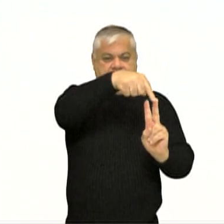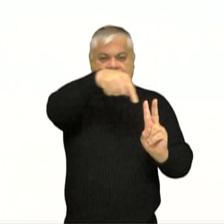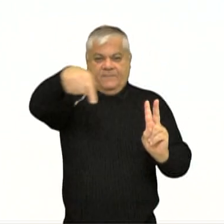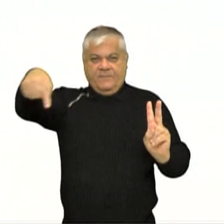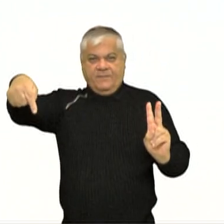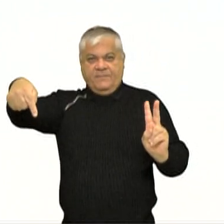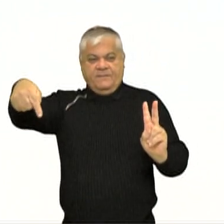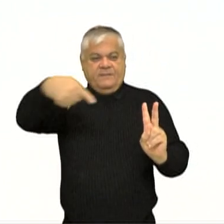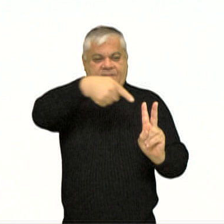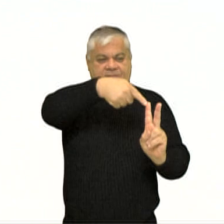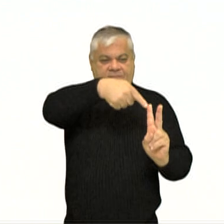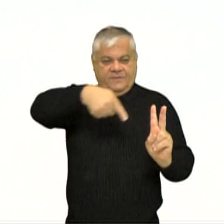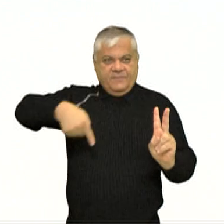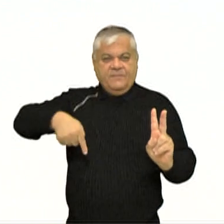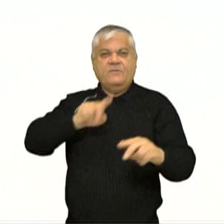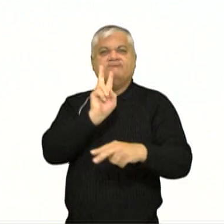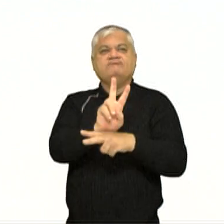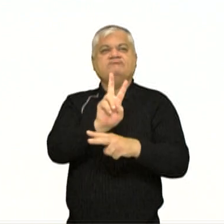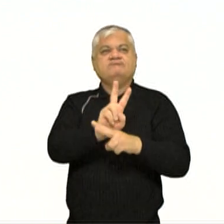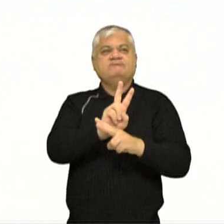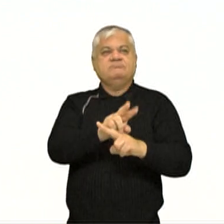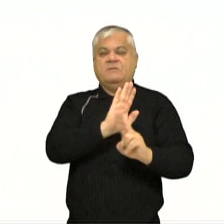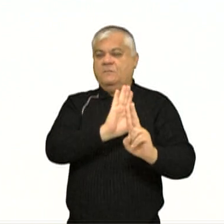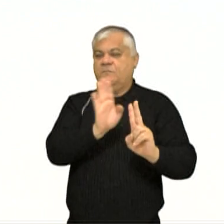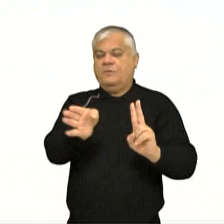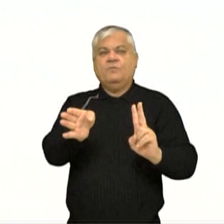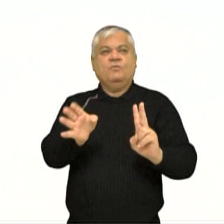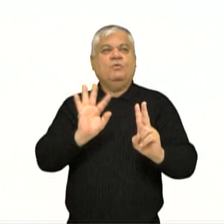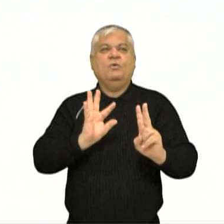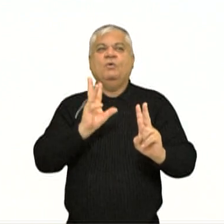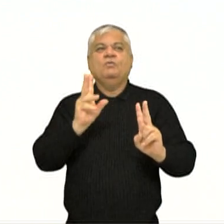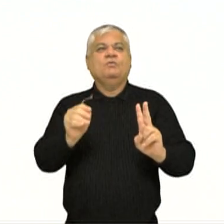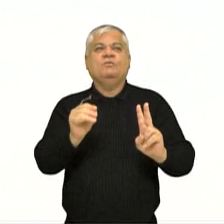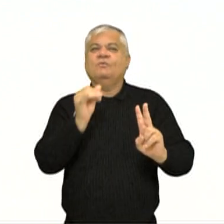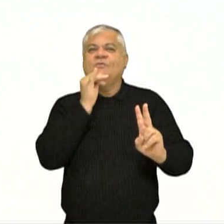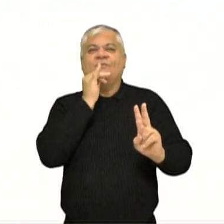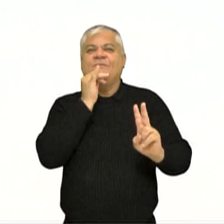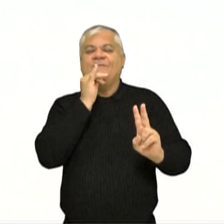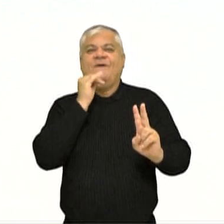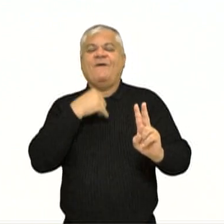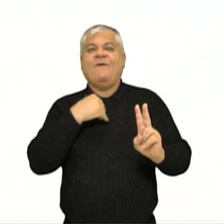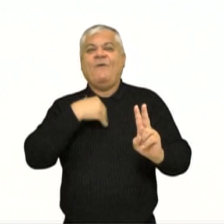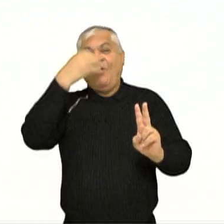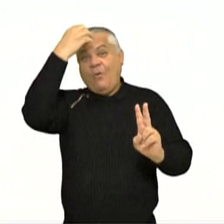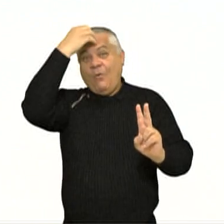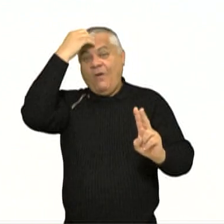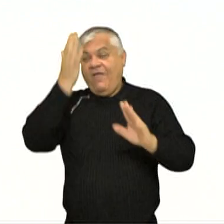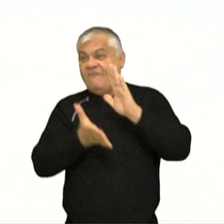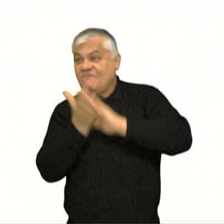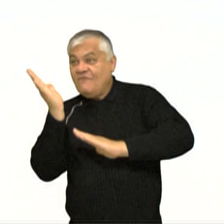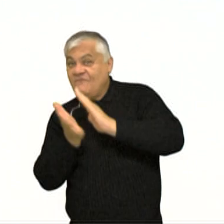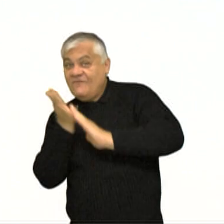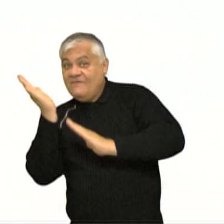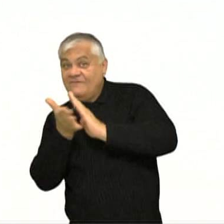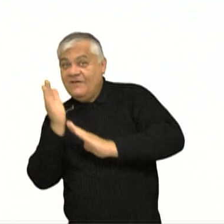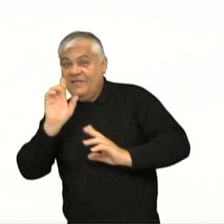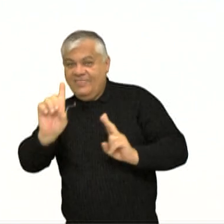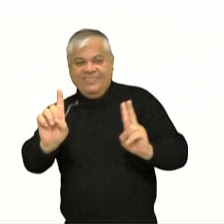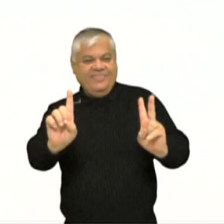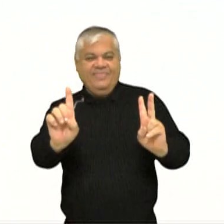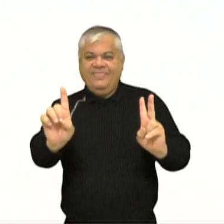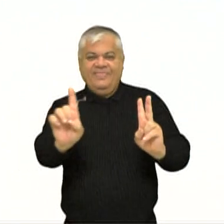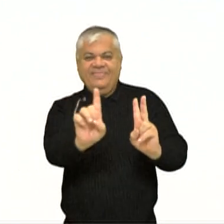ó, e acabo atacando todas as casas para onde o rei pudesse fugir, né? Então o rei